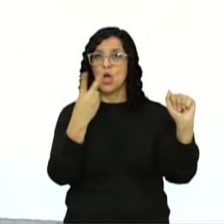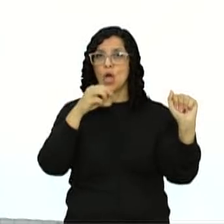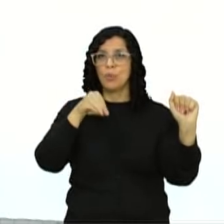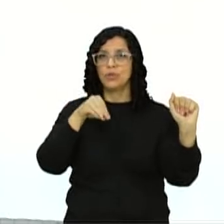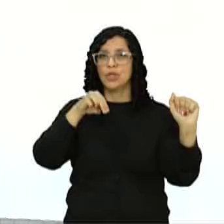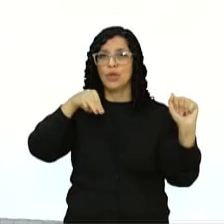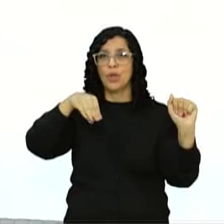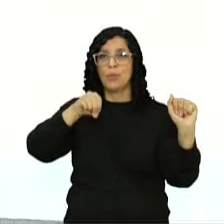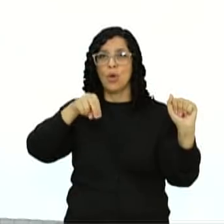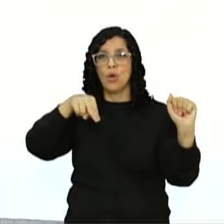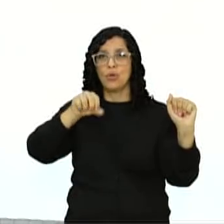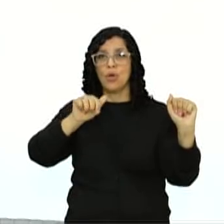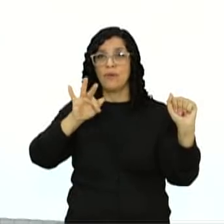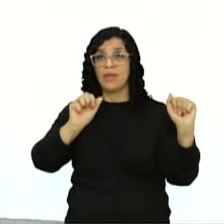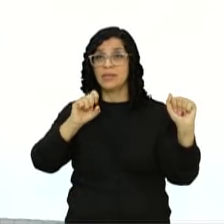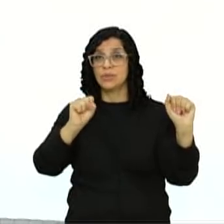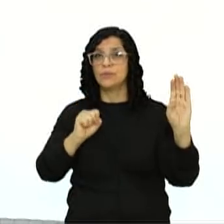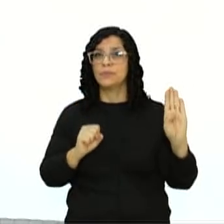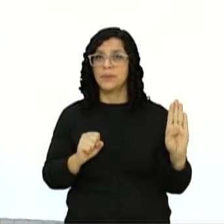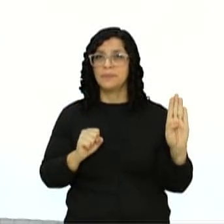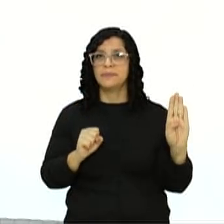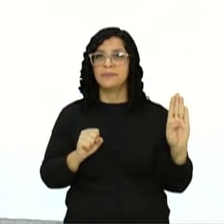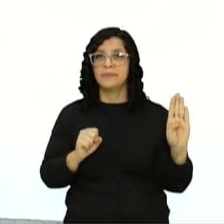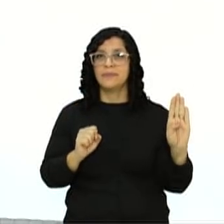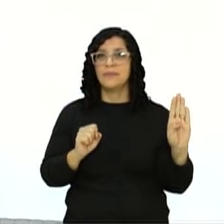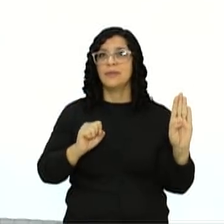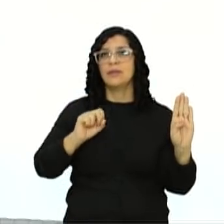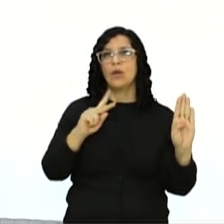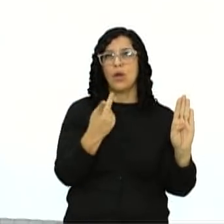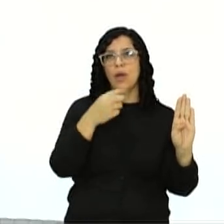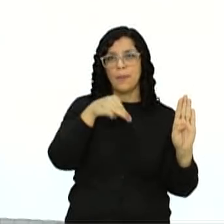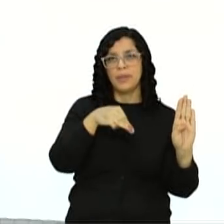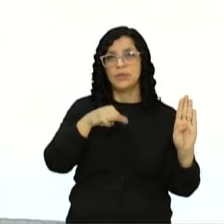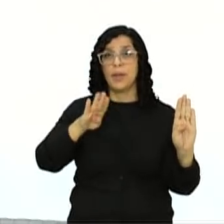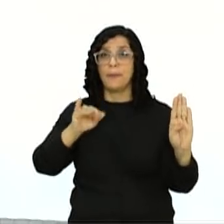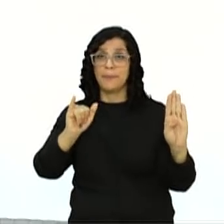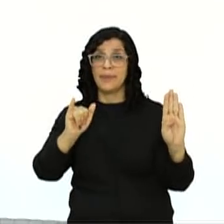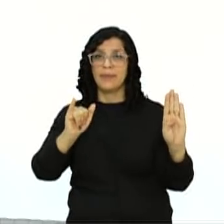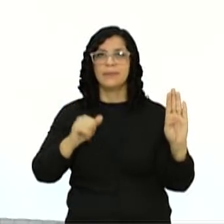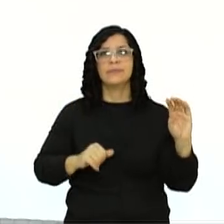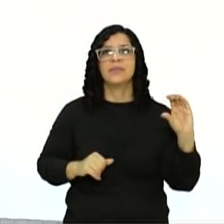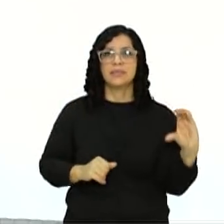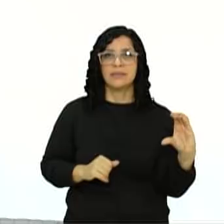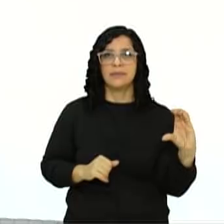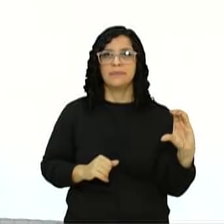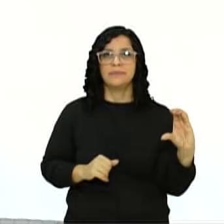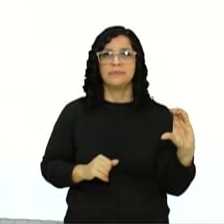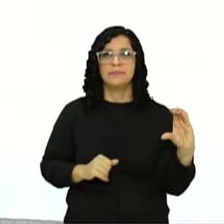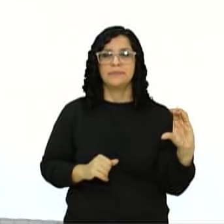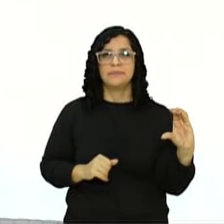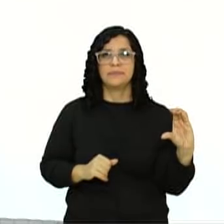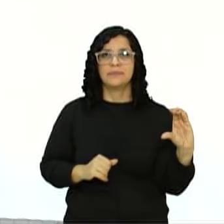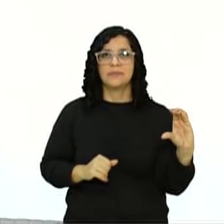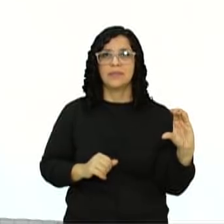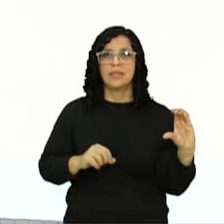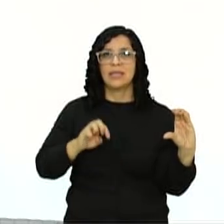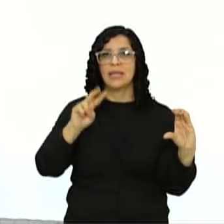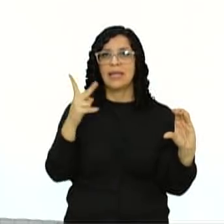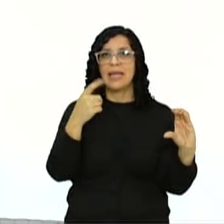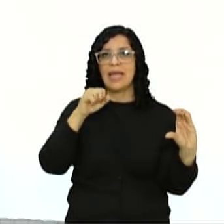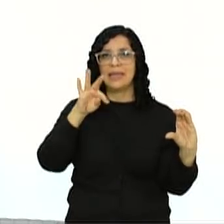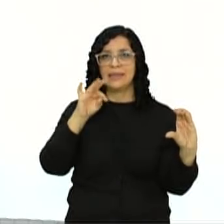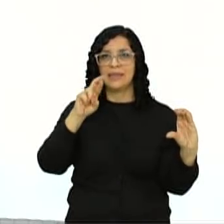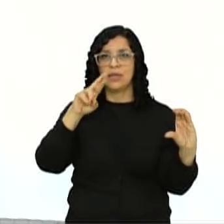Homogêneo e monofásico. Letra B. Homogêneo e bifásico. Letra C.